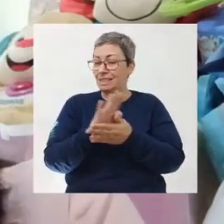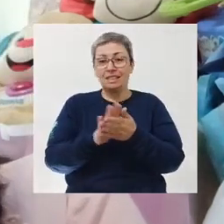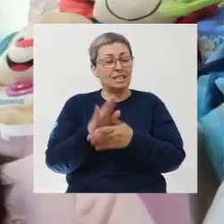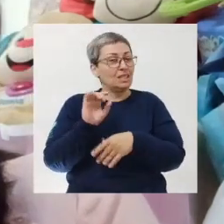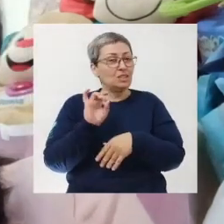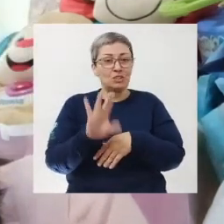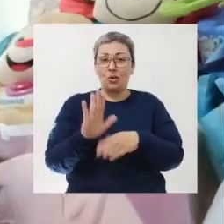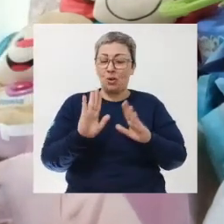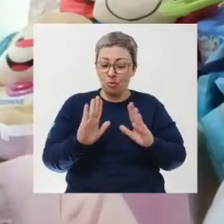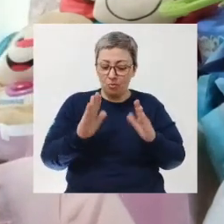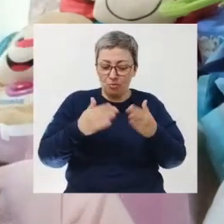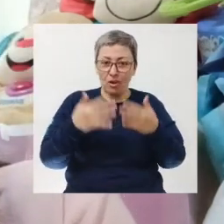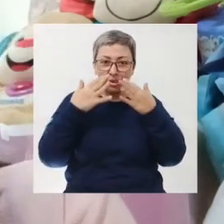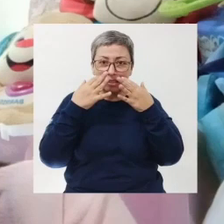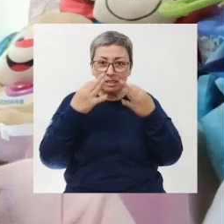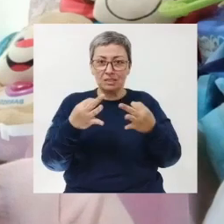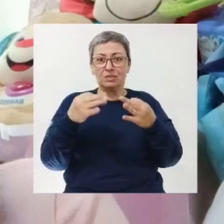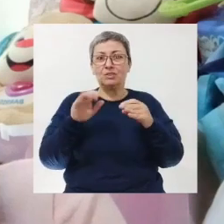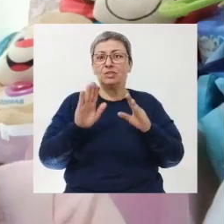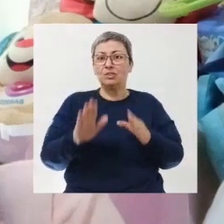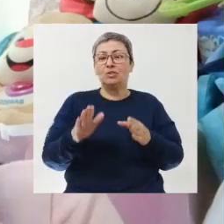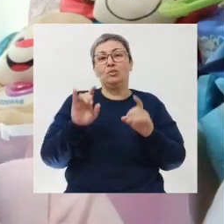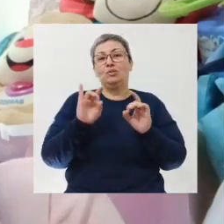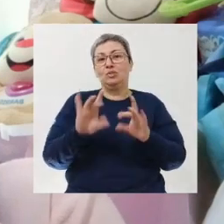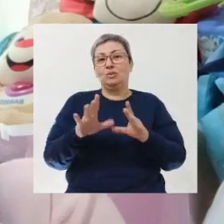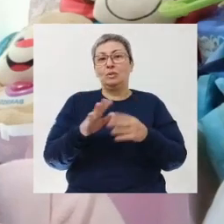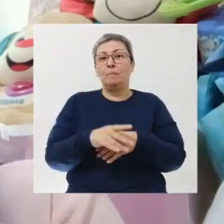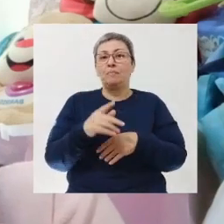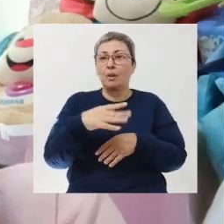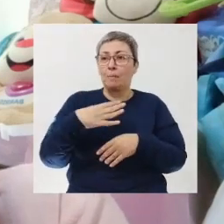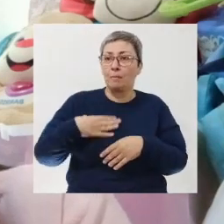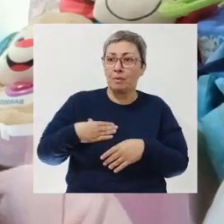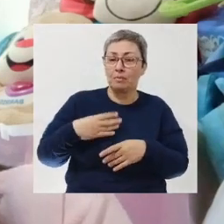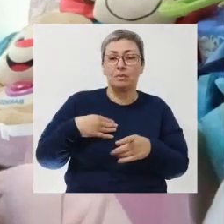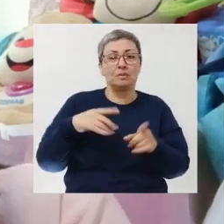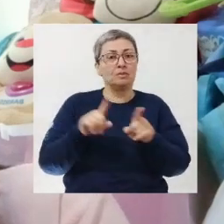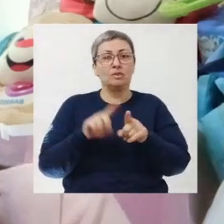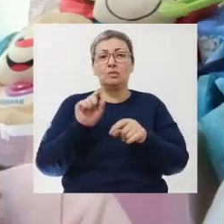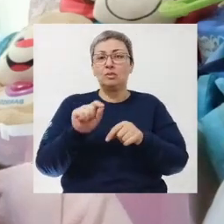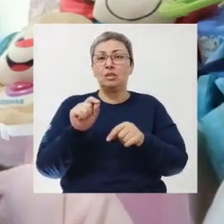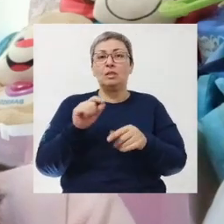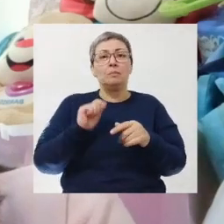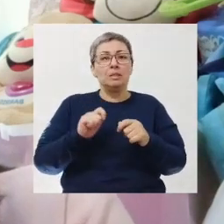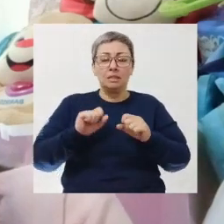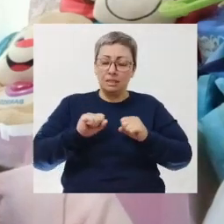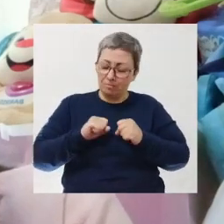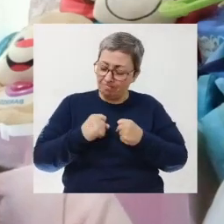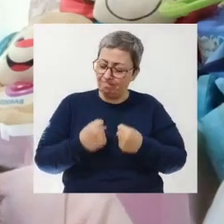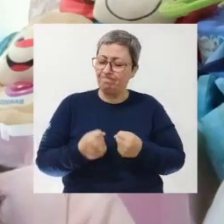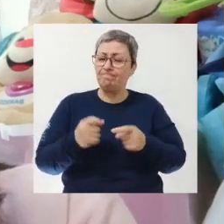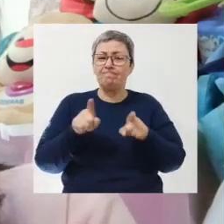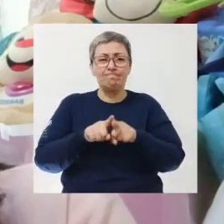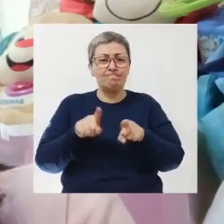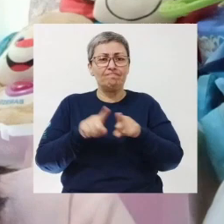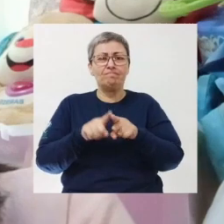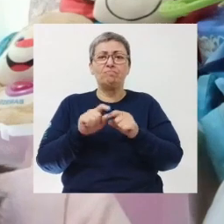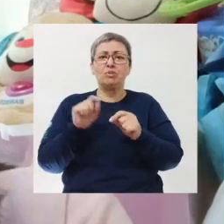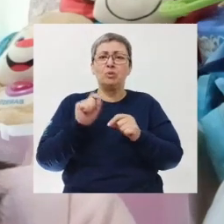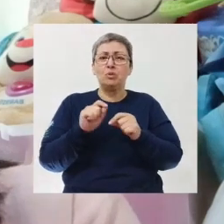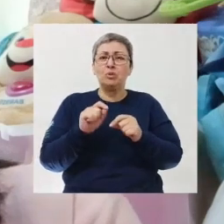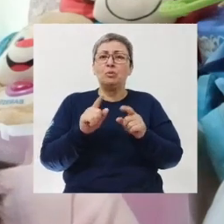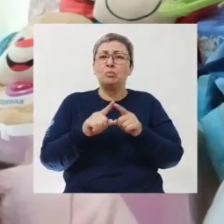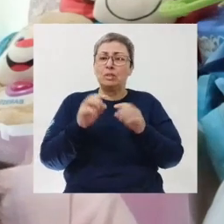disso. Realmente atenção exclusiva à amamentação, né? Você tem que se dedicar